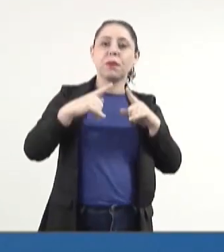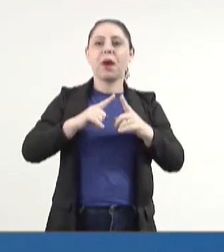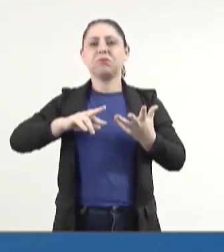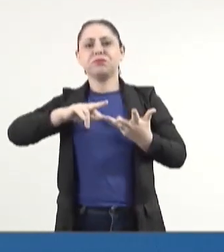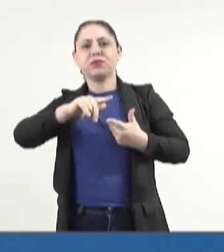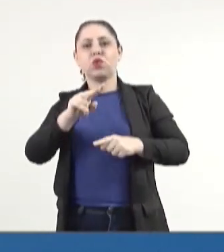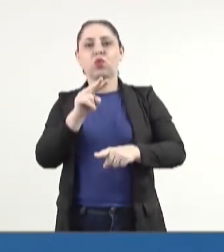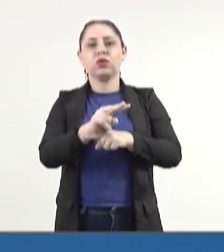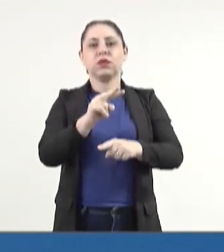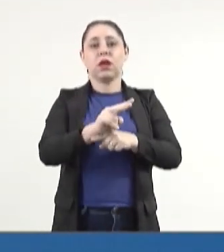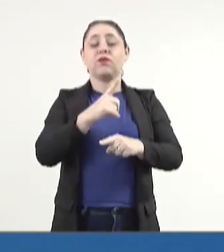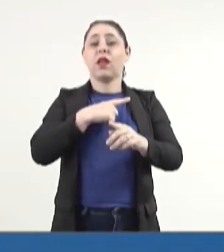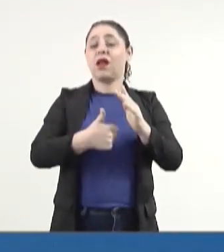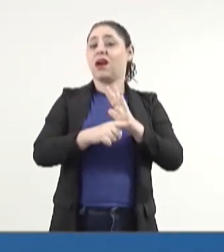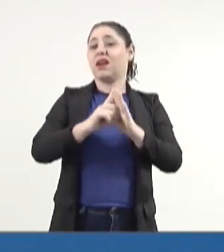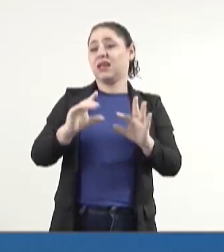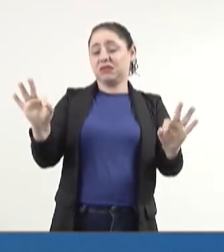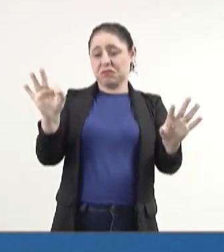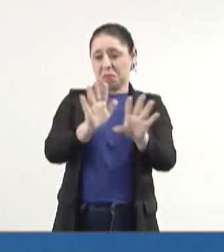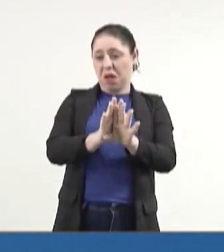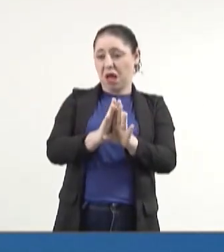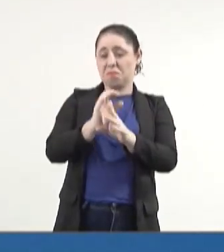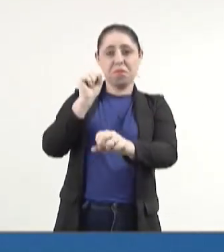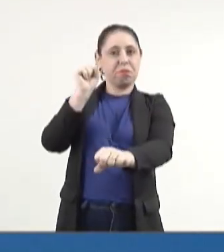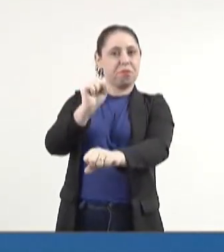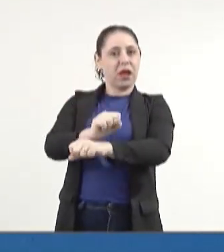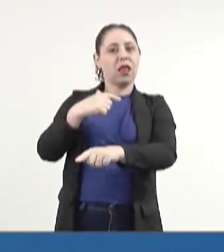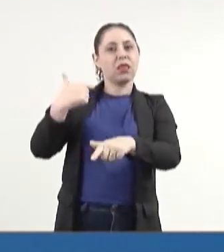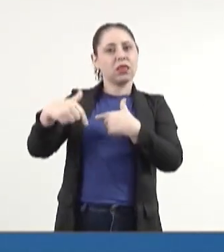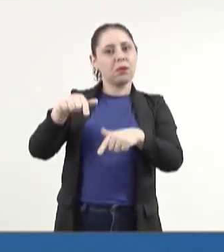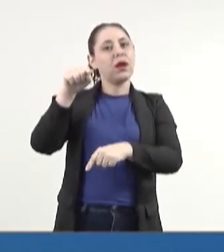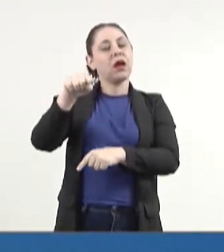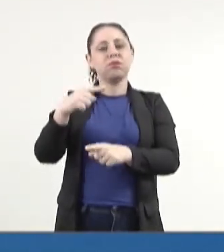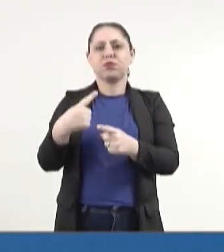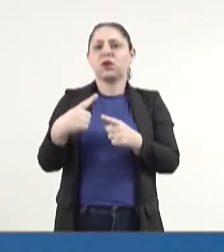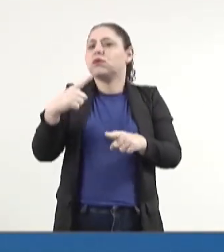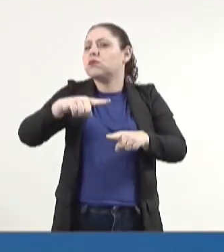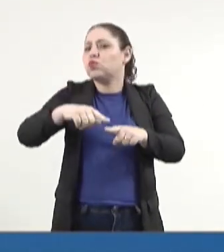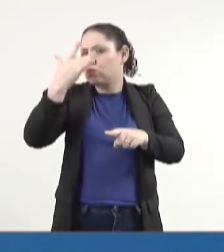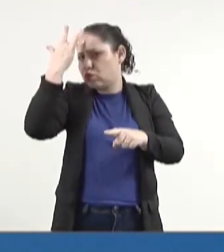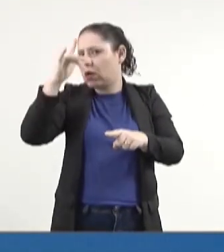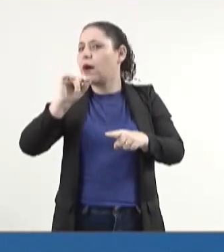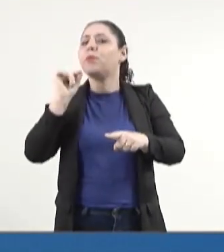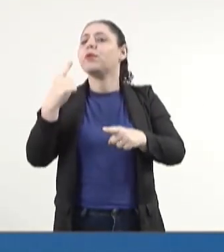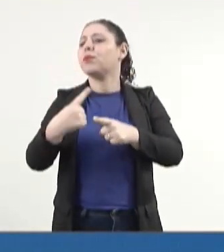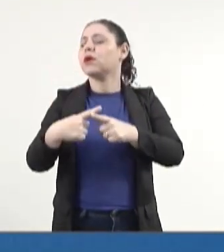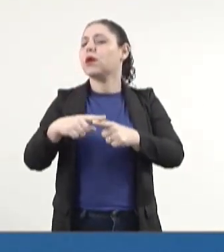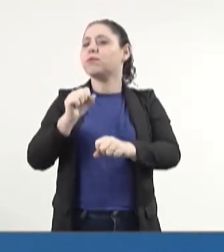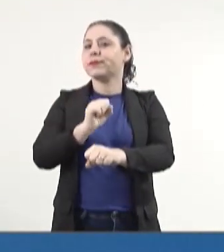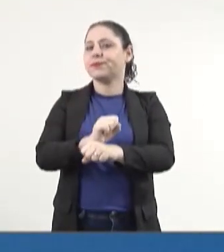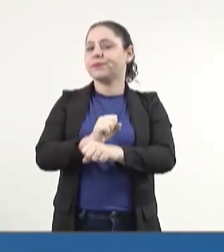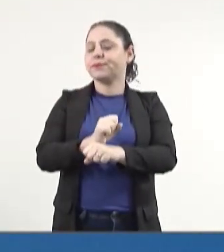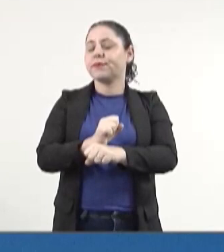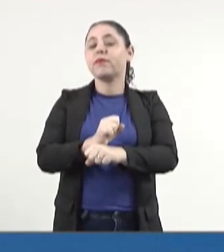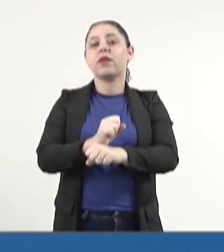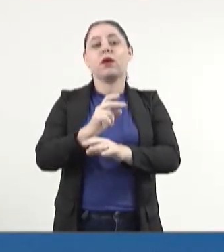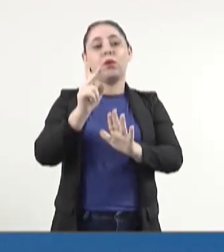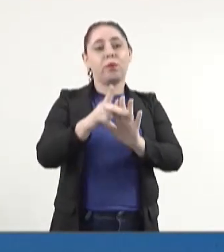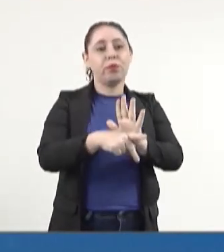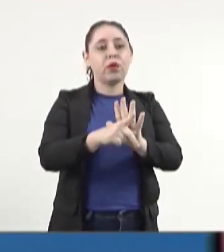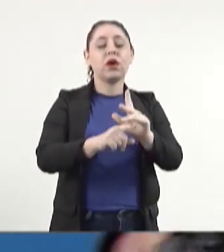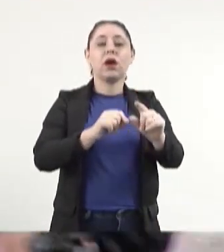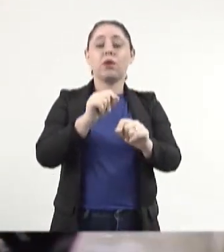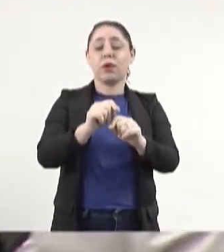e demais cuidados que recebiam antes do local ser desativado, e ainda não se sabe o motivo da desativação. O programa